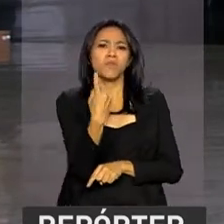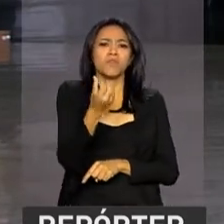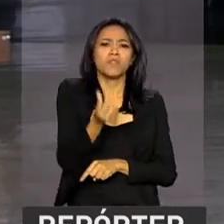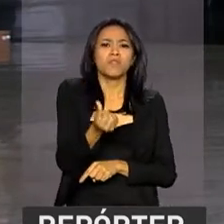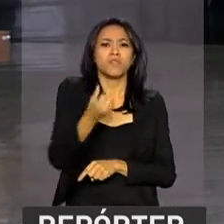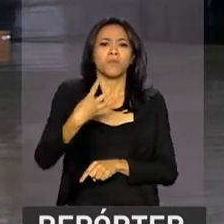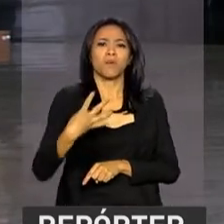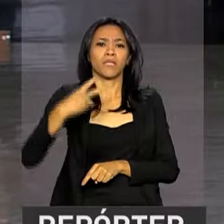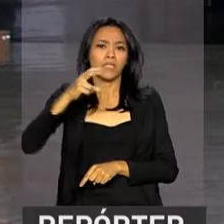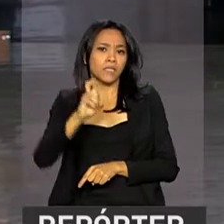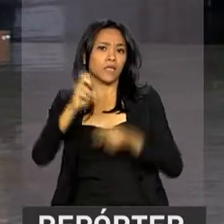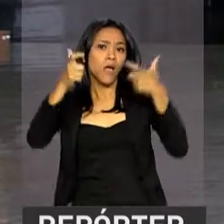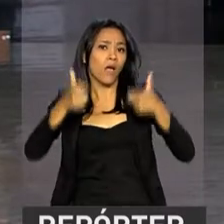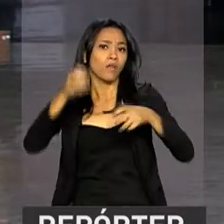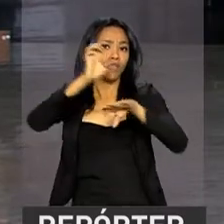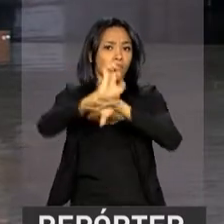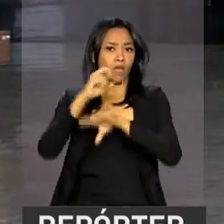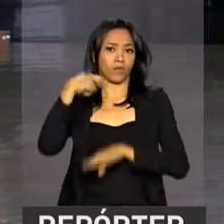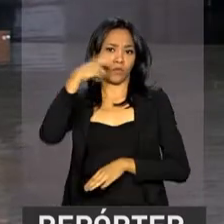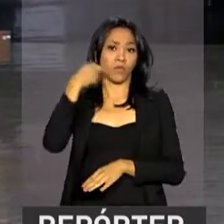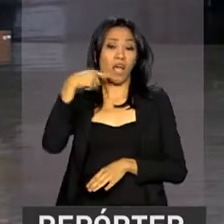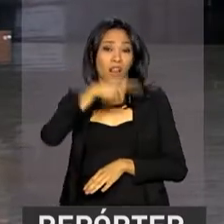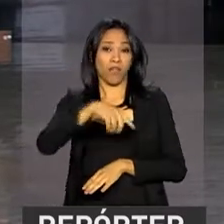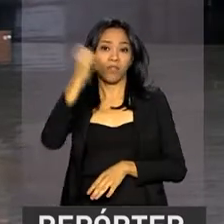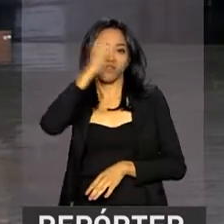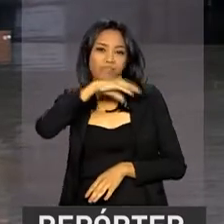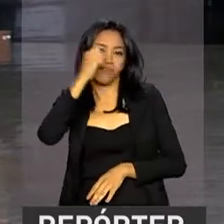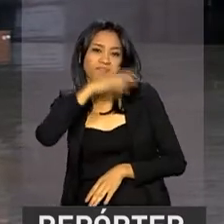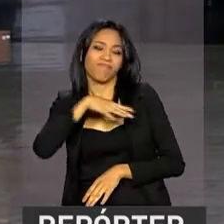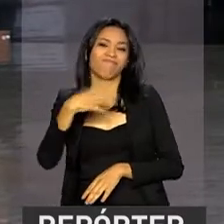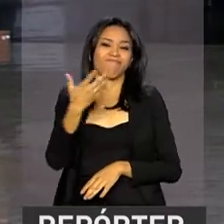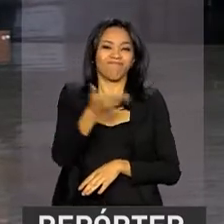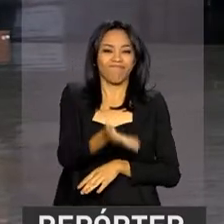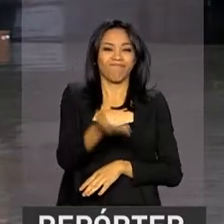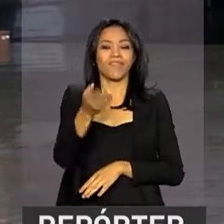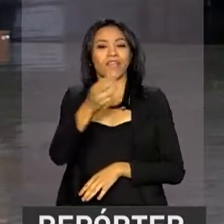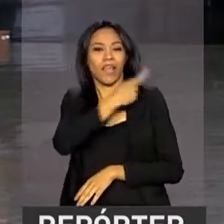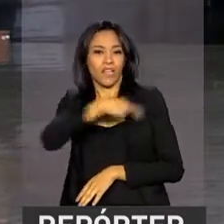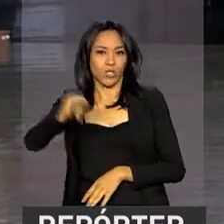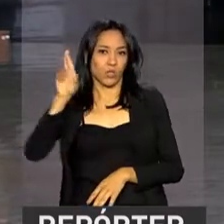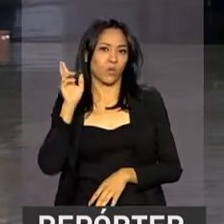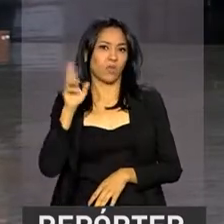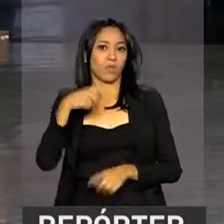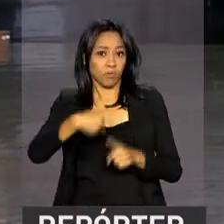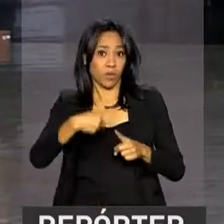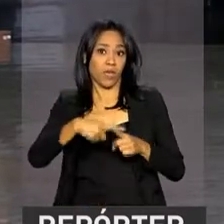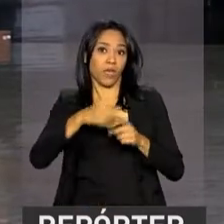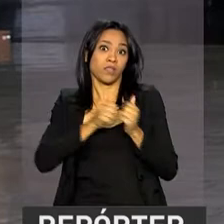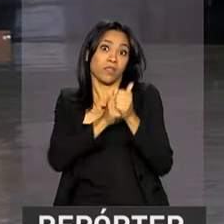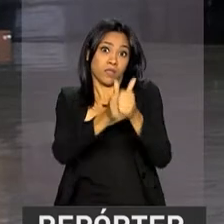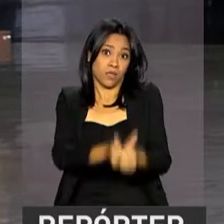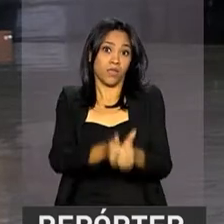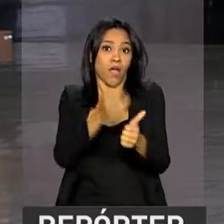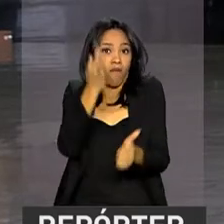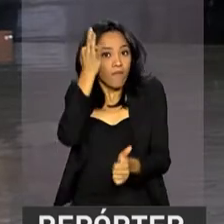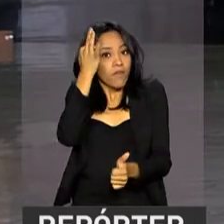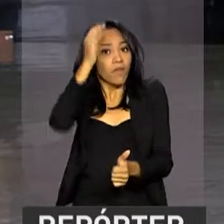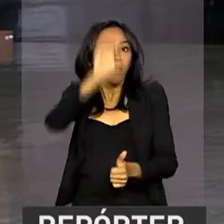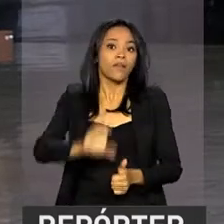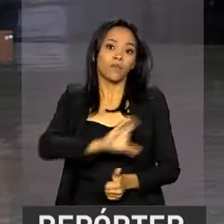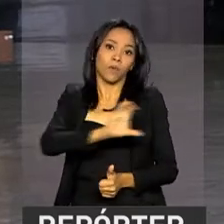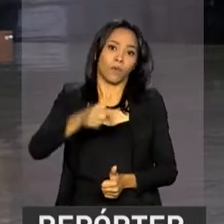eles foram vítimas de intolerância religiosa por exercerem a fé católica segundo o presidente esses mártires